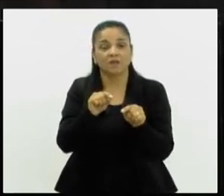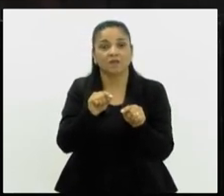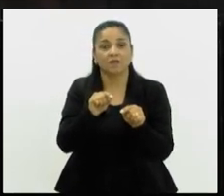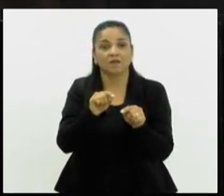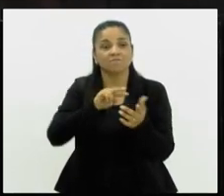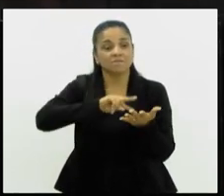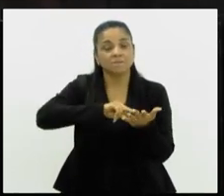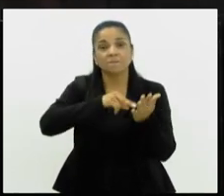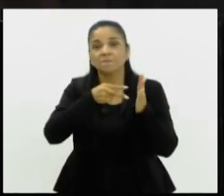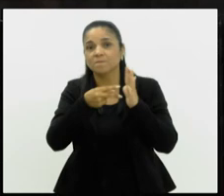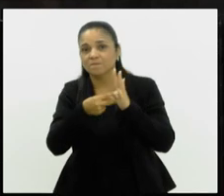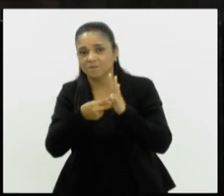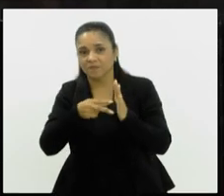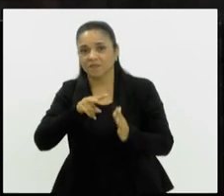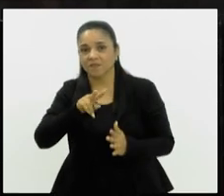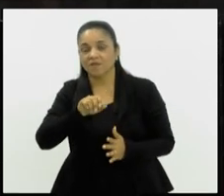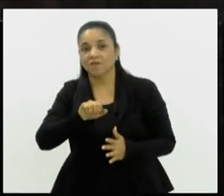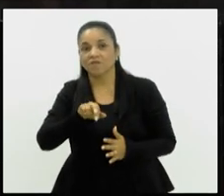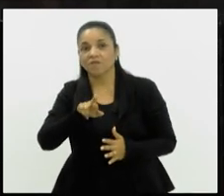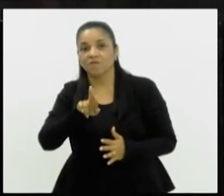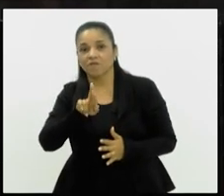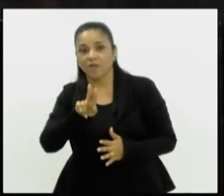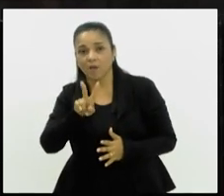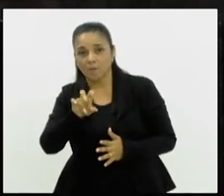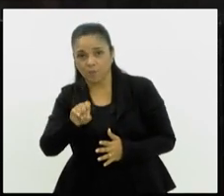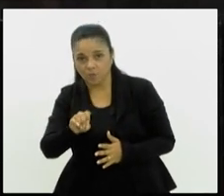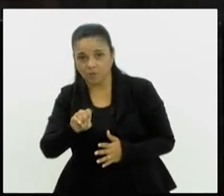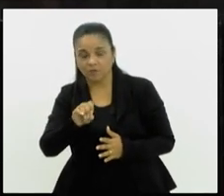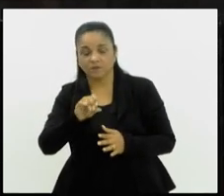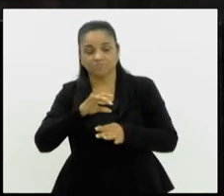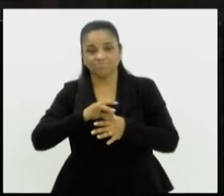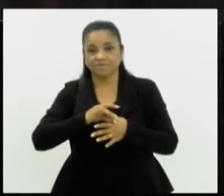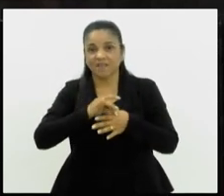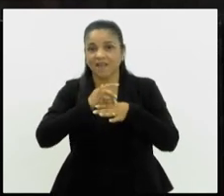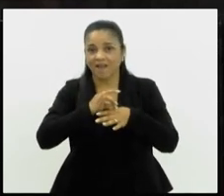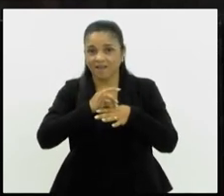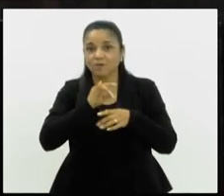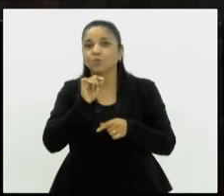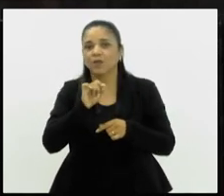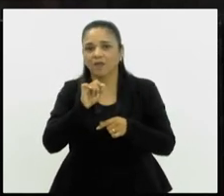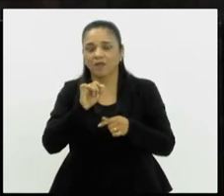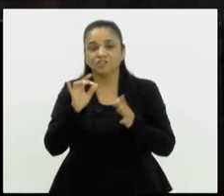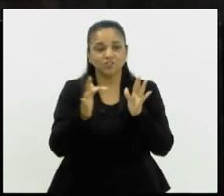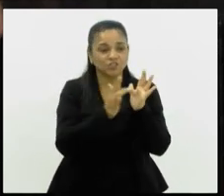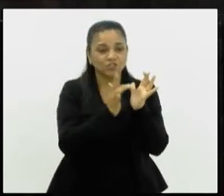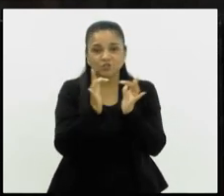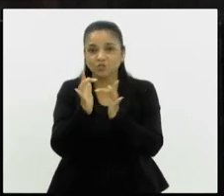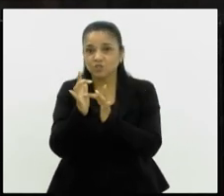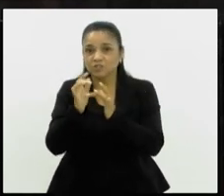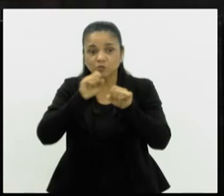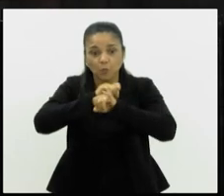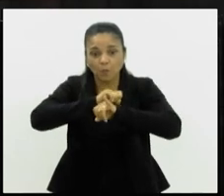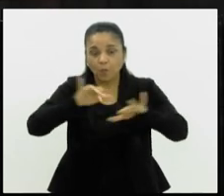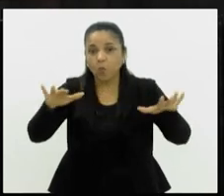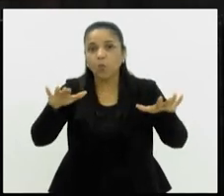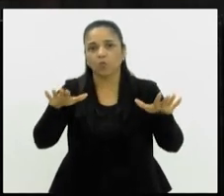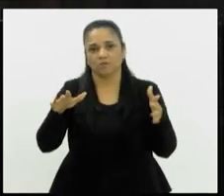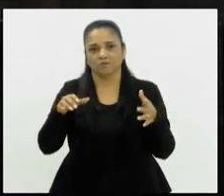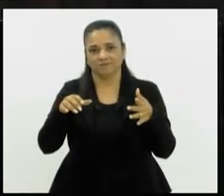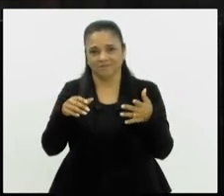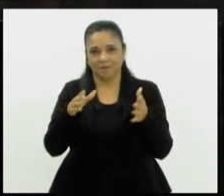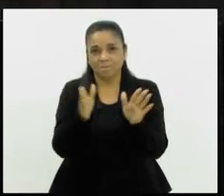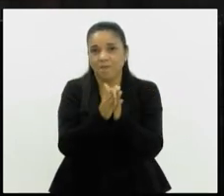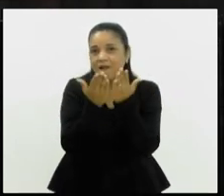é do que uma ordem concreta ao nosso coração. Tirem a palavra do papel. A